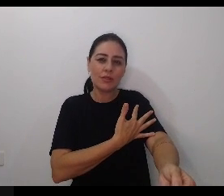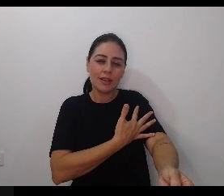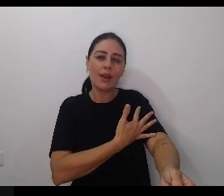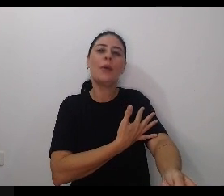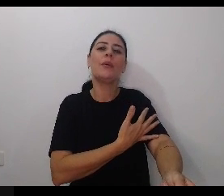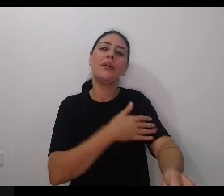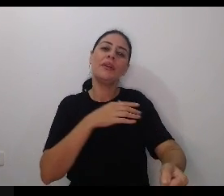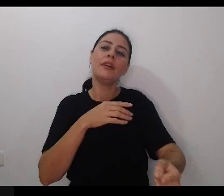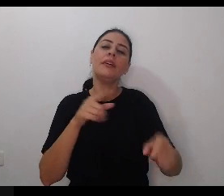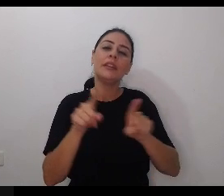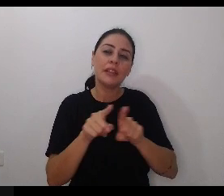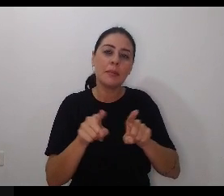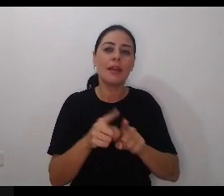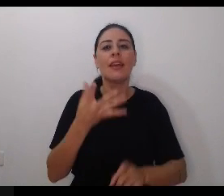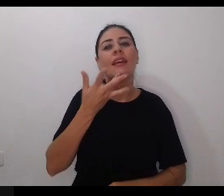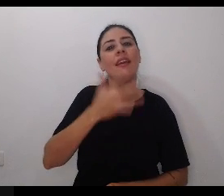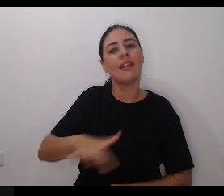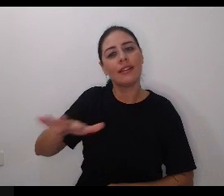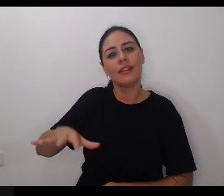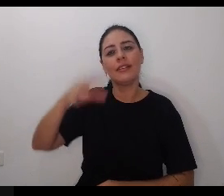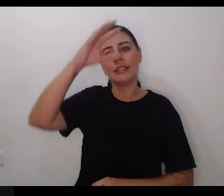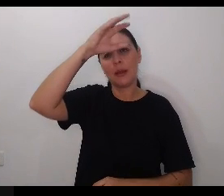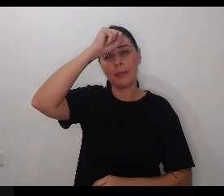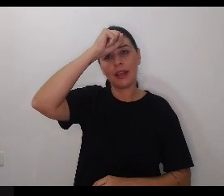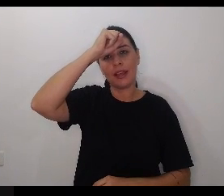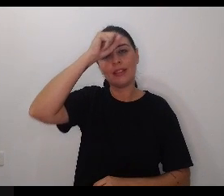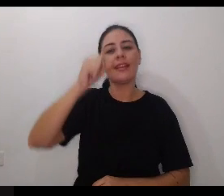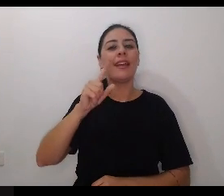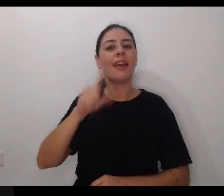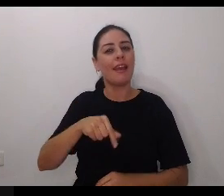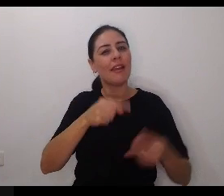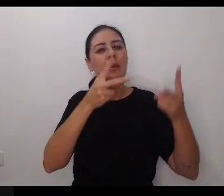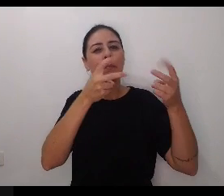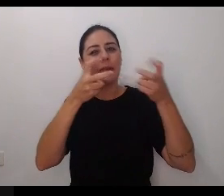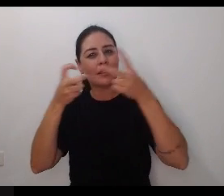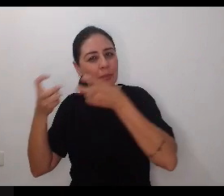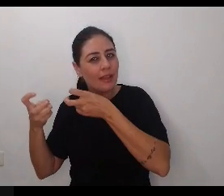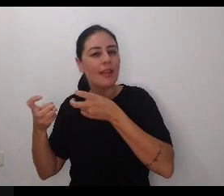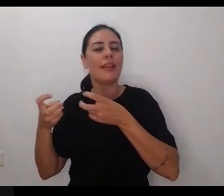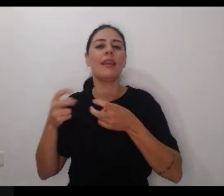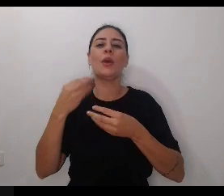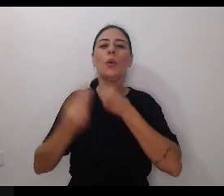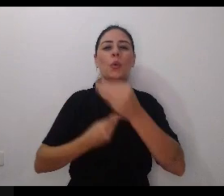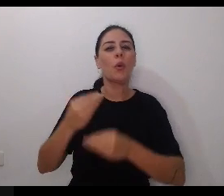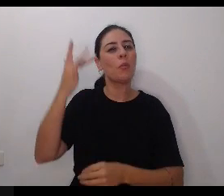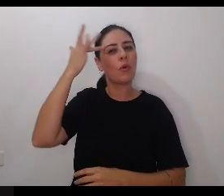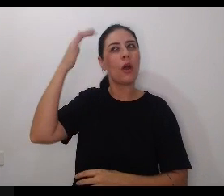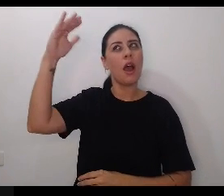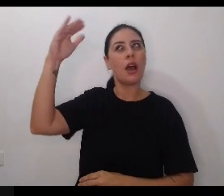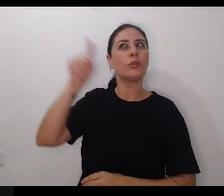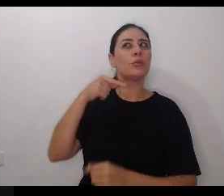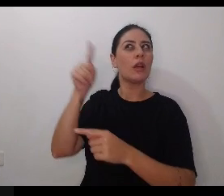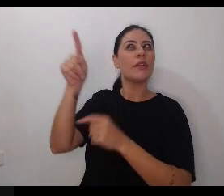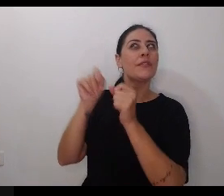de conflitos, né? Conversar com a criança, achar estratégias conjuntas, ajudar a se acalmar e a perceber a emoção, como a gente conversou ali no